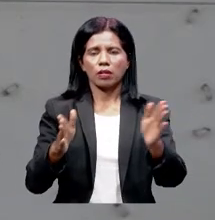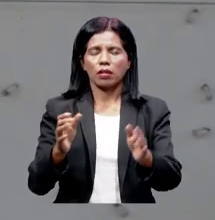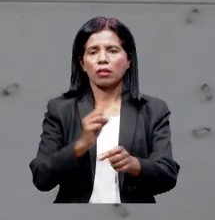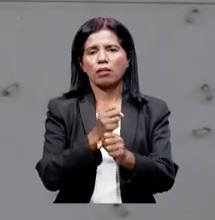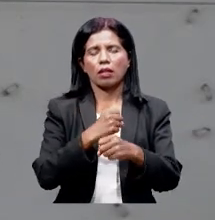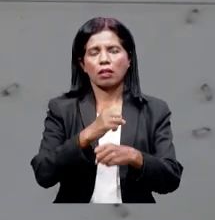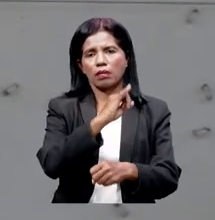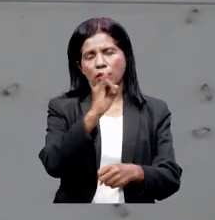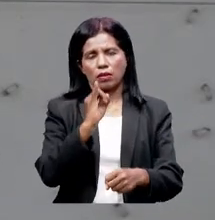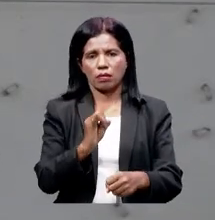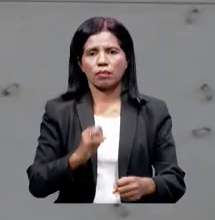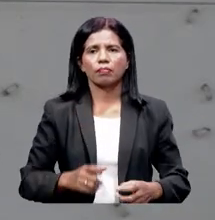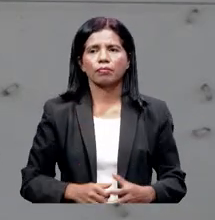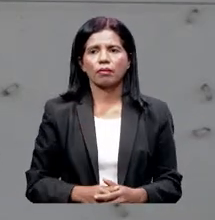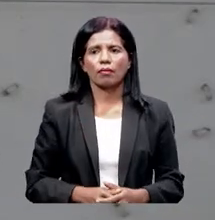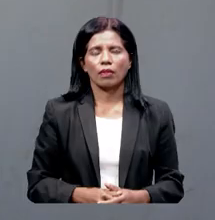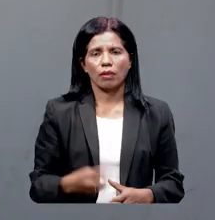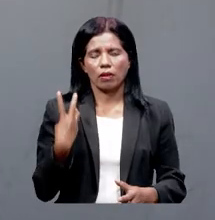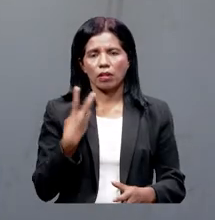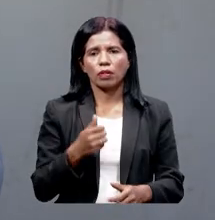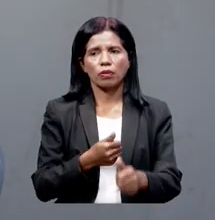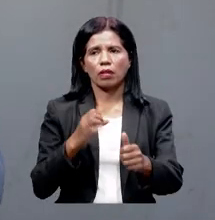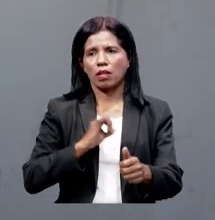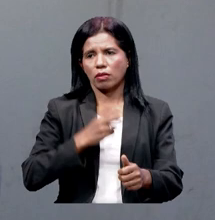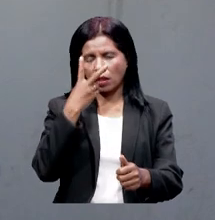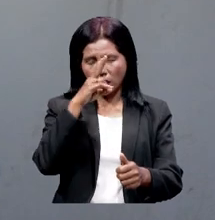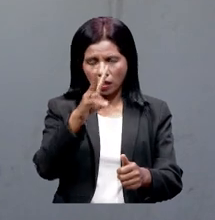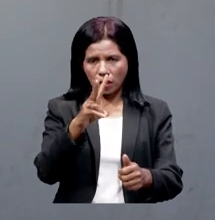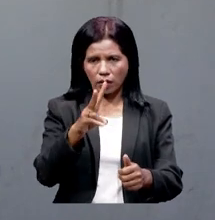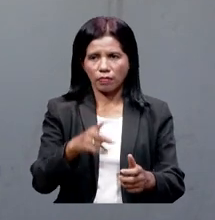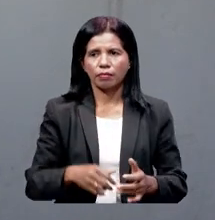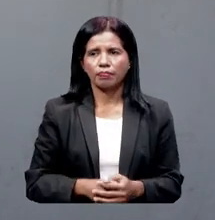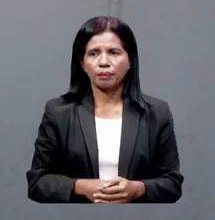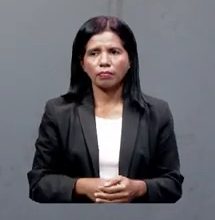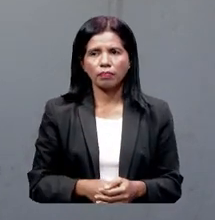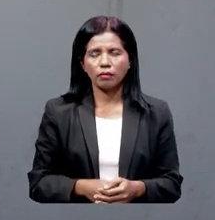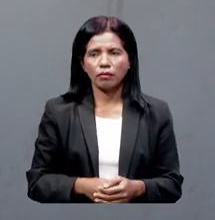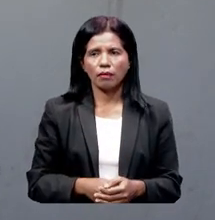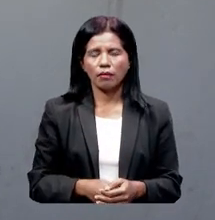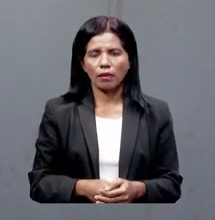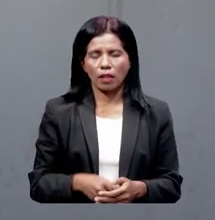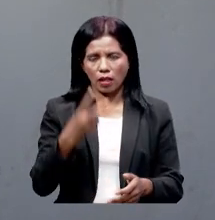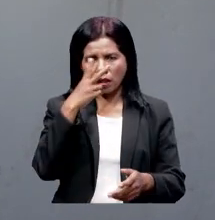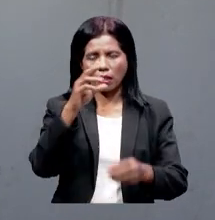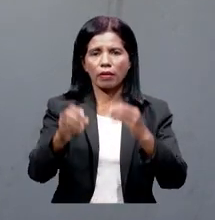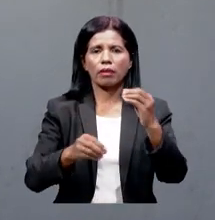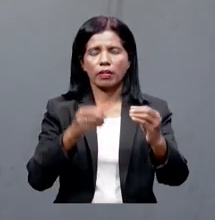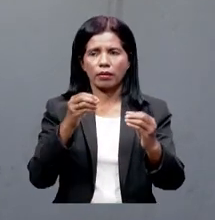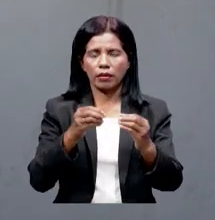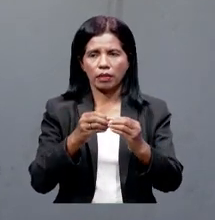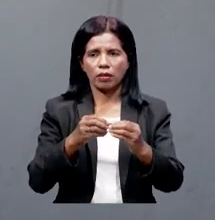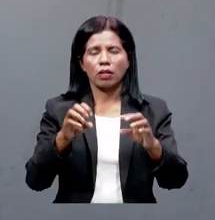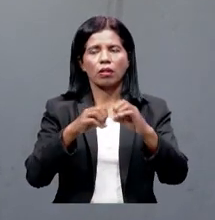investigação. Tirar um ponto de vista agora né liu cabe ba